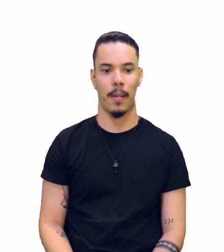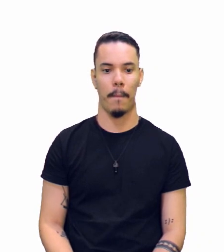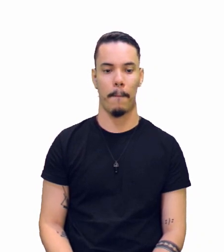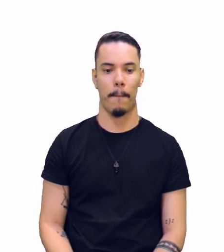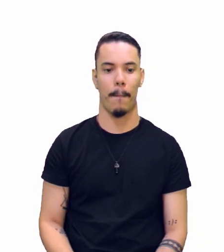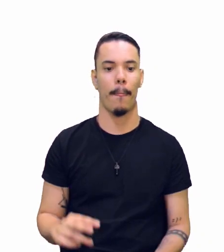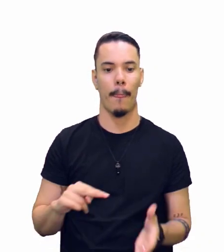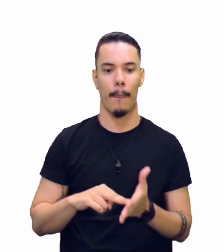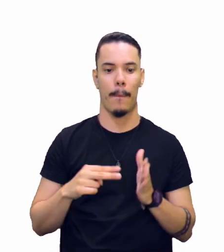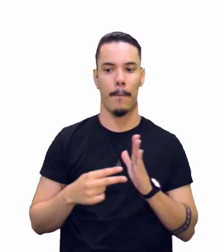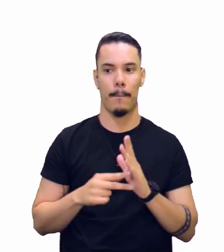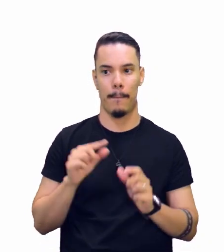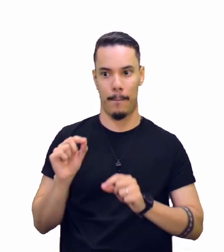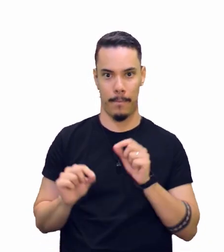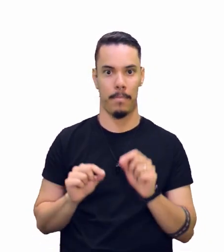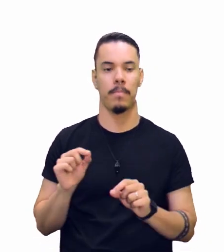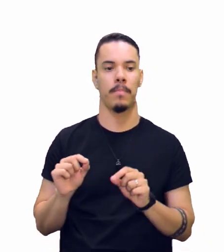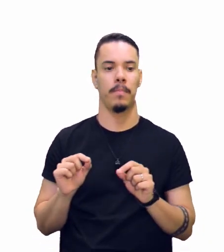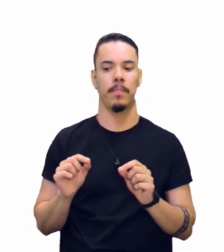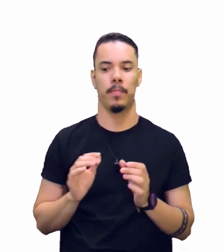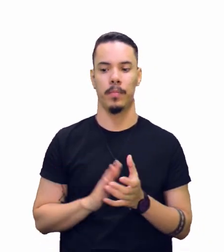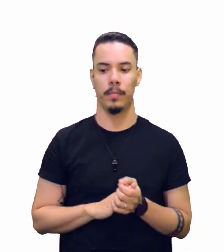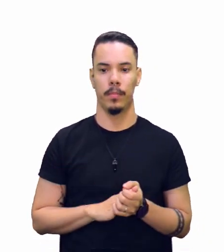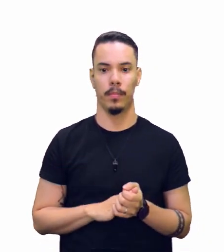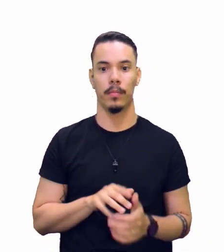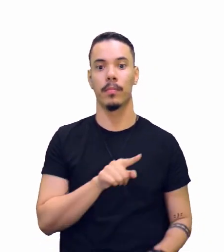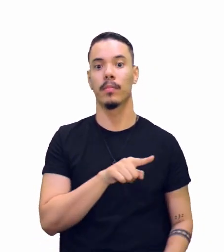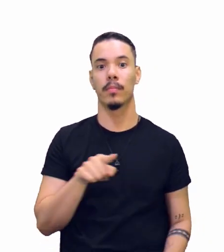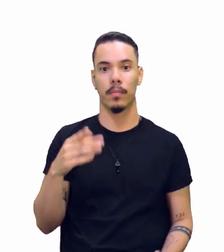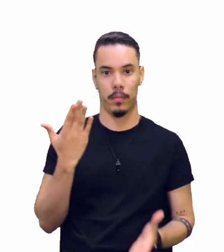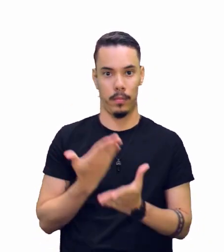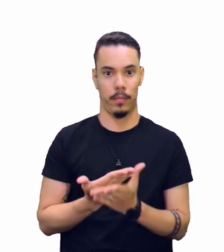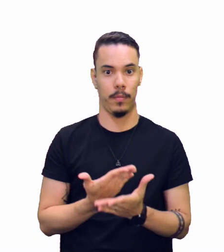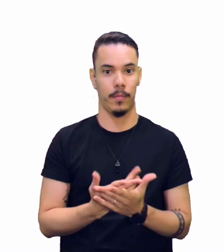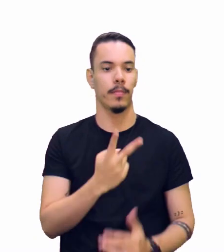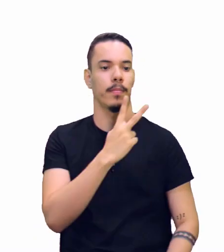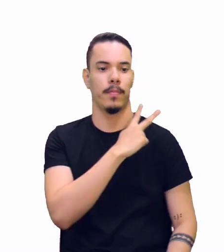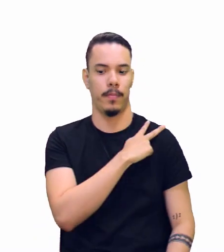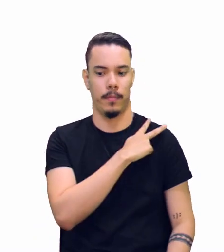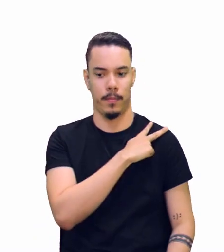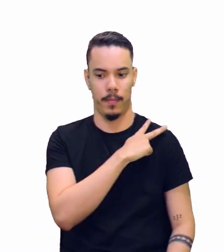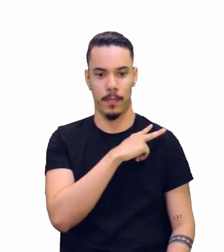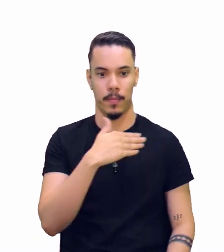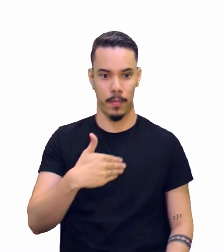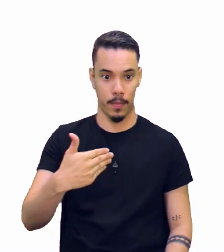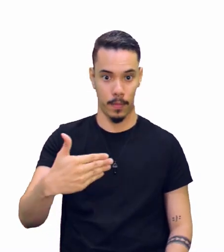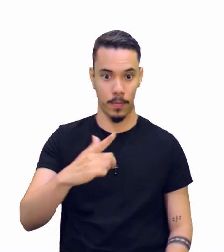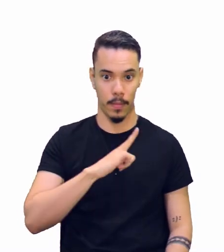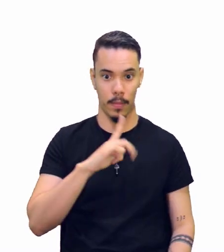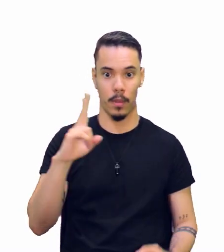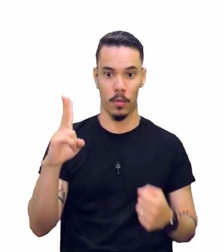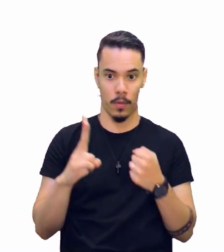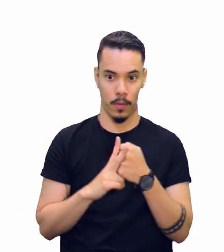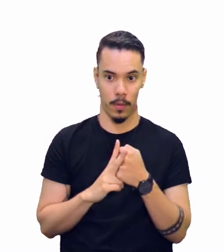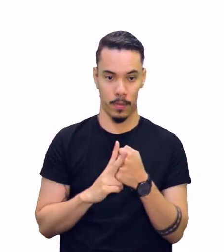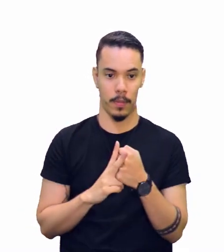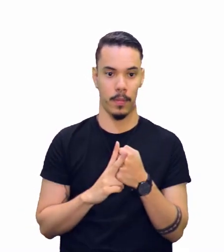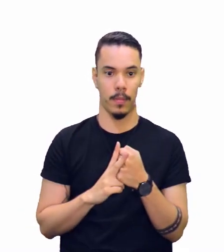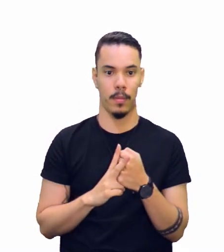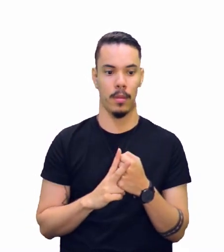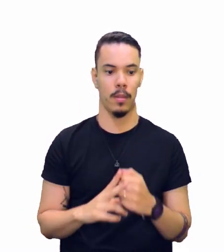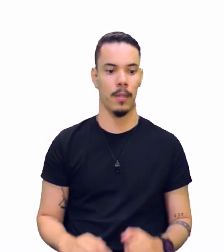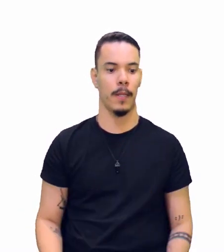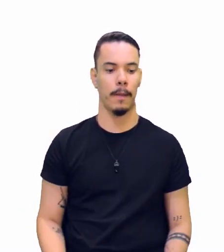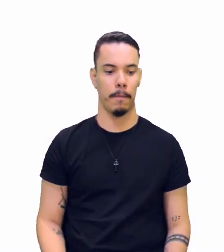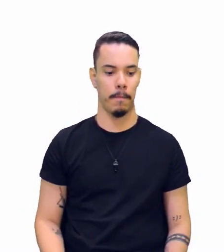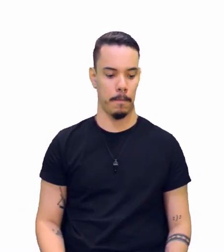Que tem uma matéria que vocês só vão ter aula lá no segundo ano. Então, onde você tem um verbo, que aqui no caso é o verbo to go,